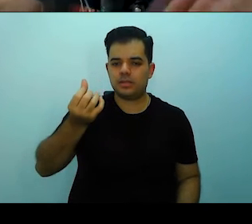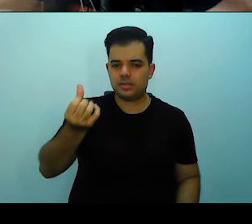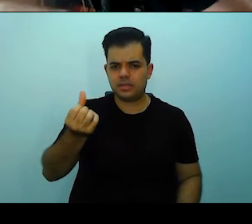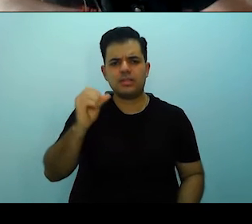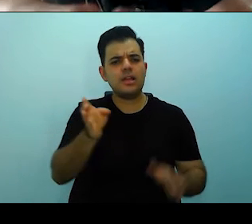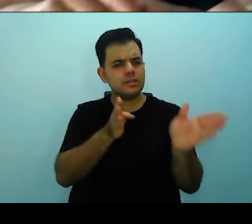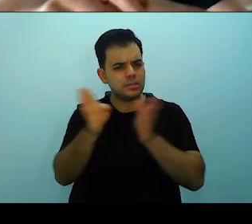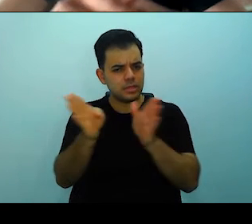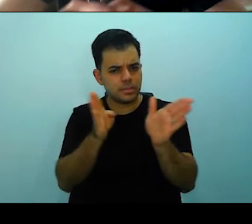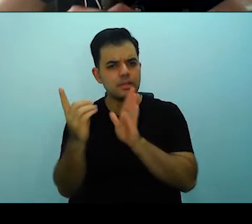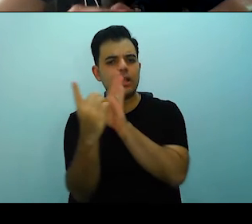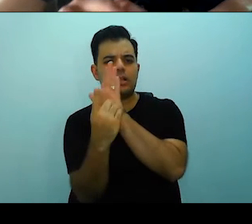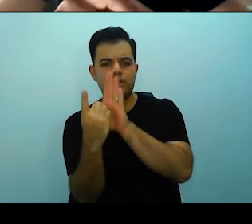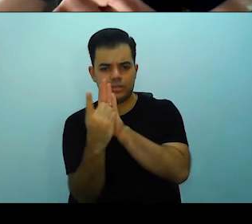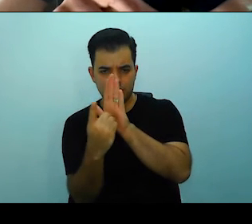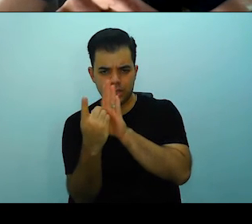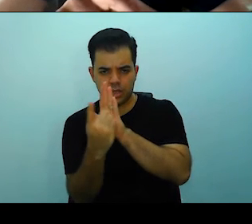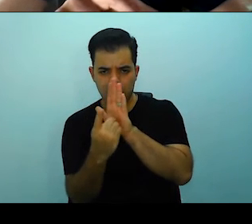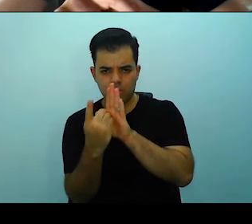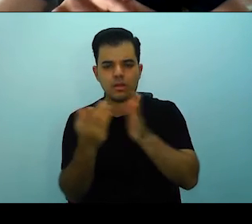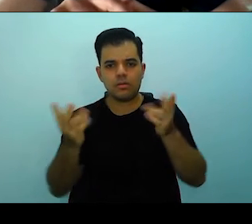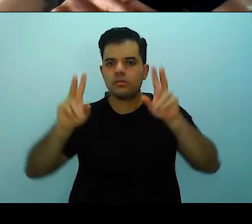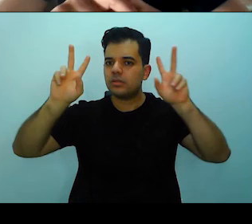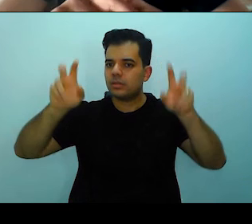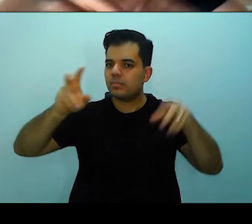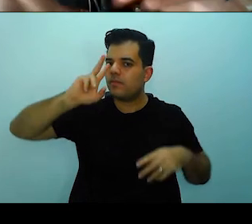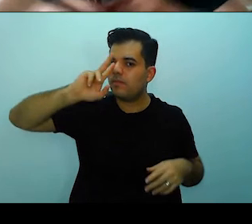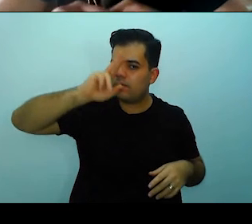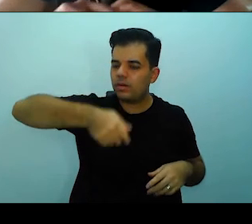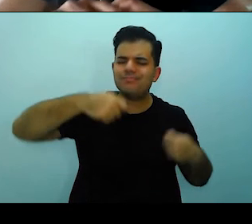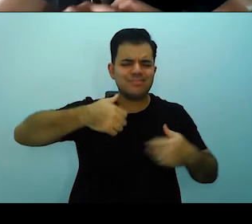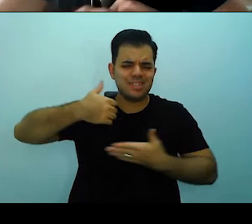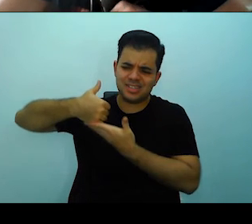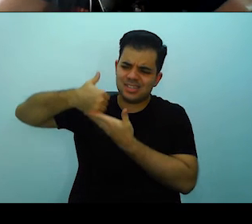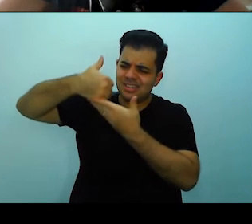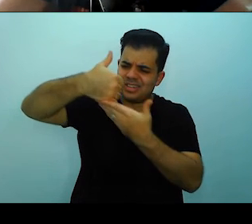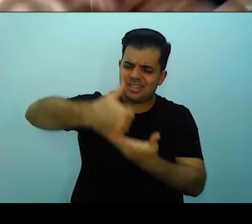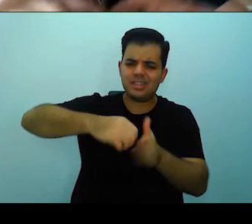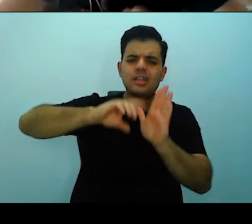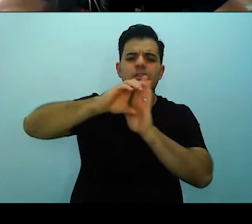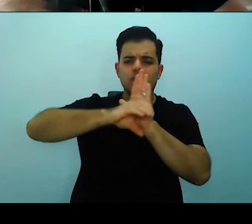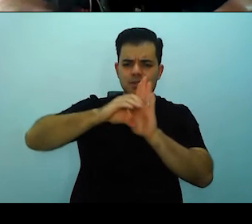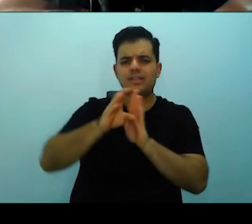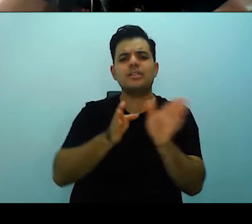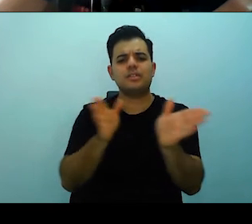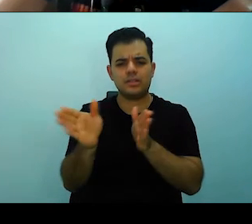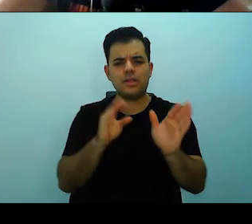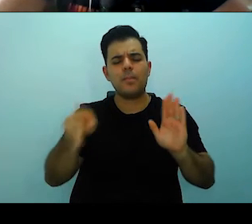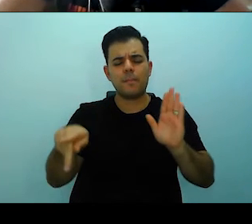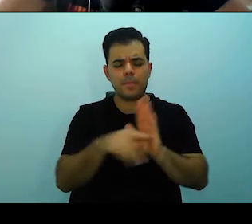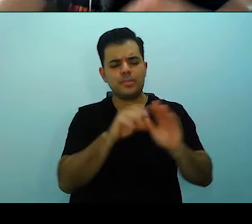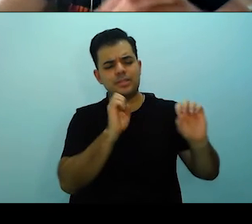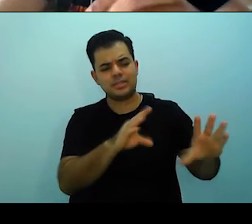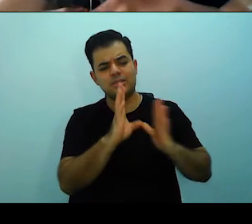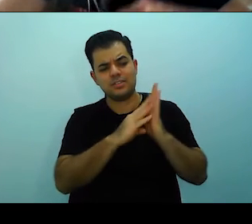está em voga esse tema da acessibilidade digital, e a gente precisa trazer esse conceito da acessibilidade para o ensino da programação, para